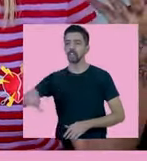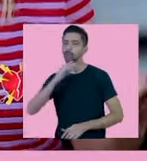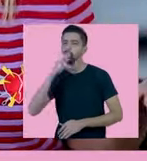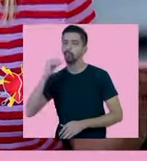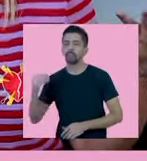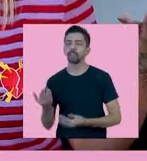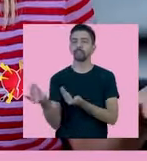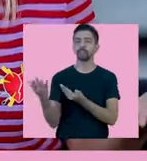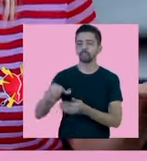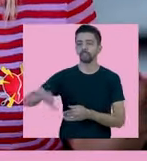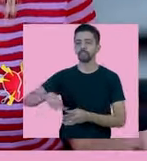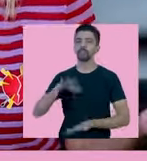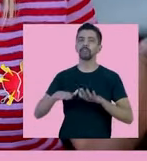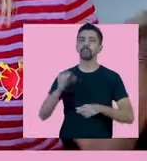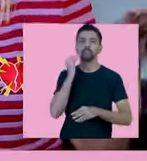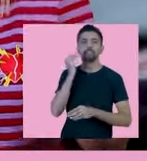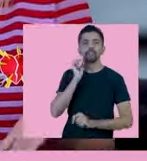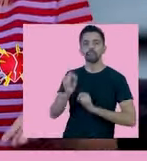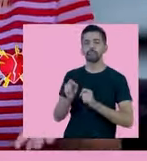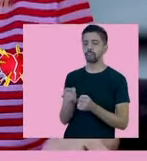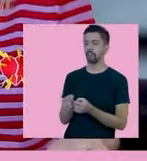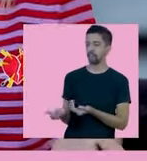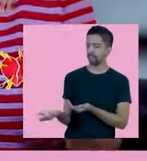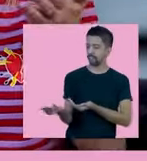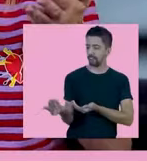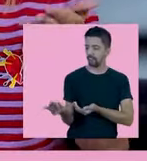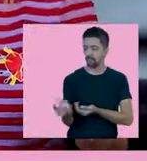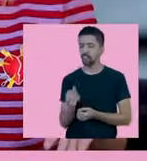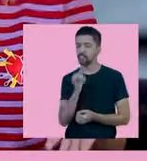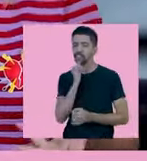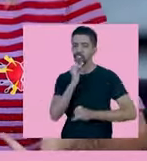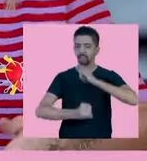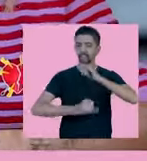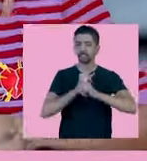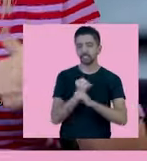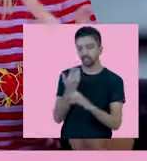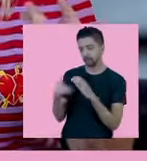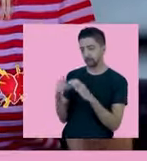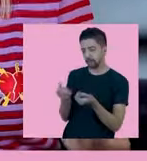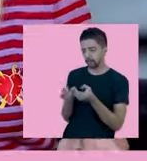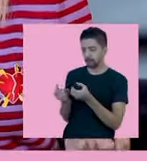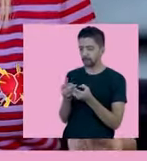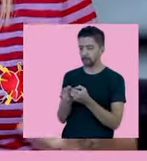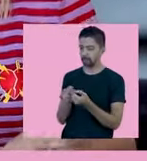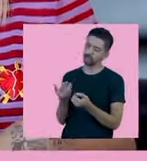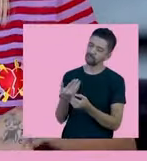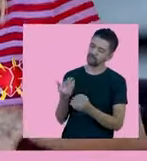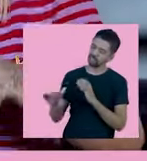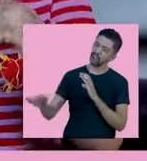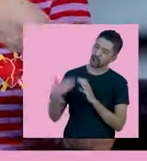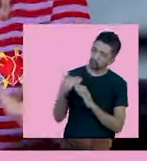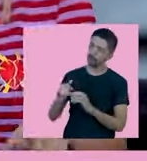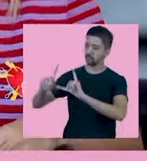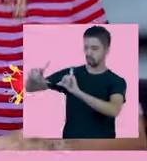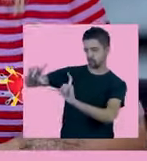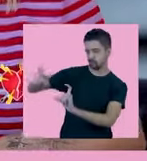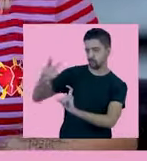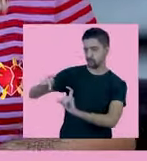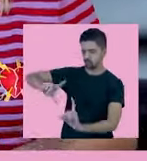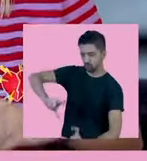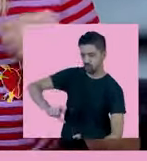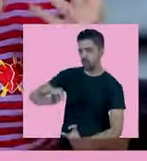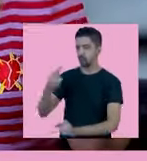crianças e adolescentes no intuito de obter favores sexuais. Ou seja, conversas pela internet no intuito de obter